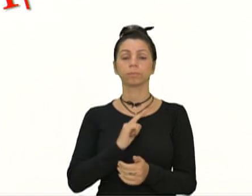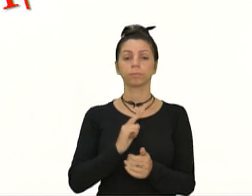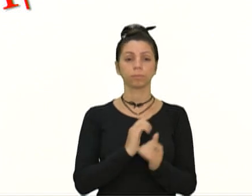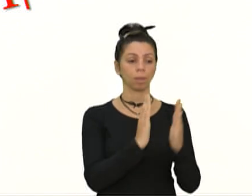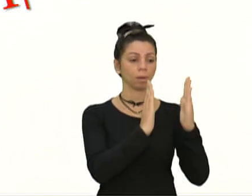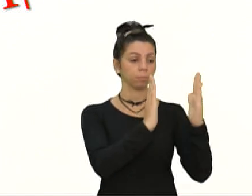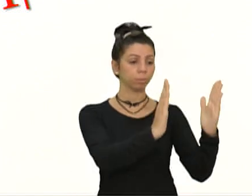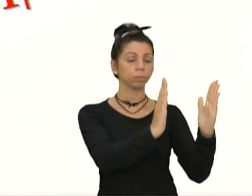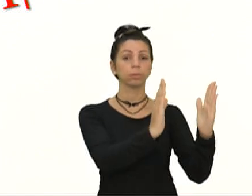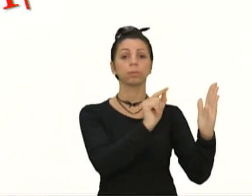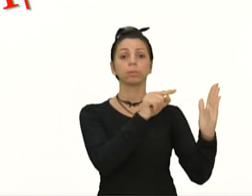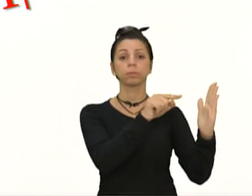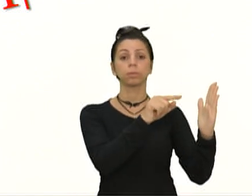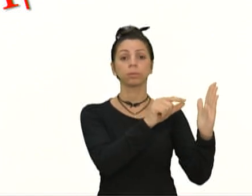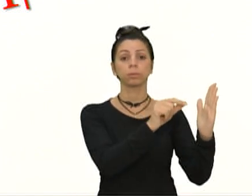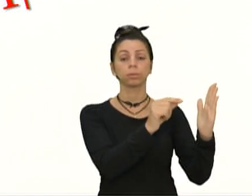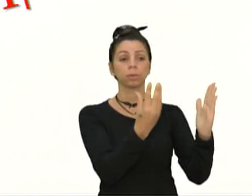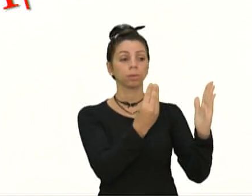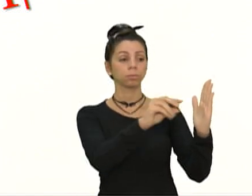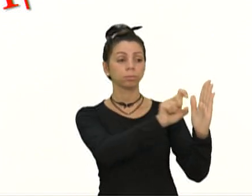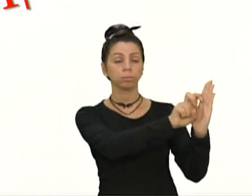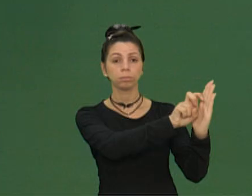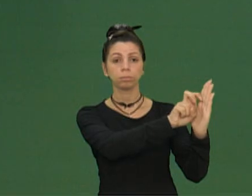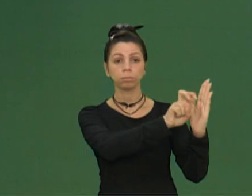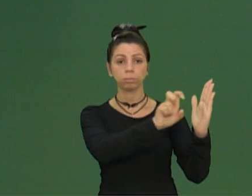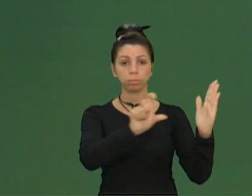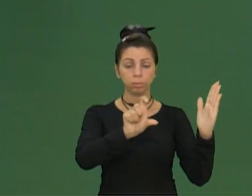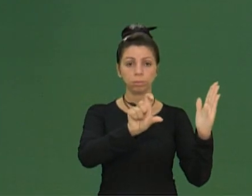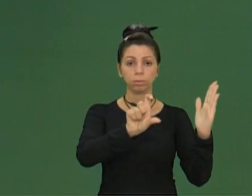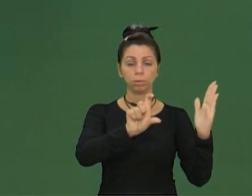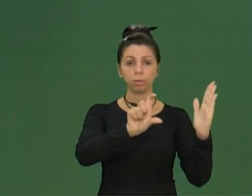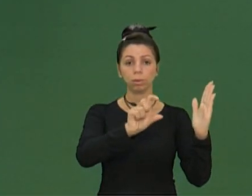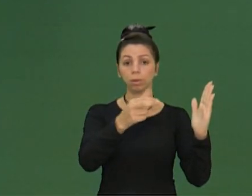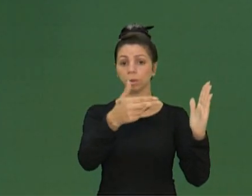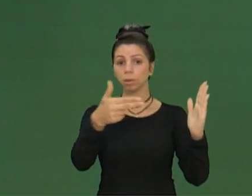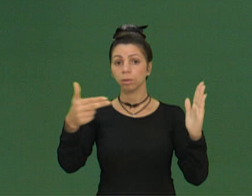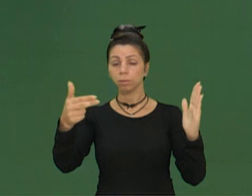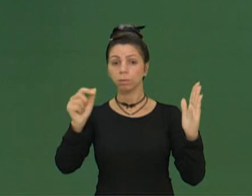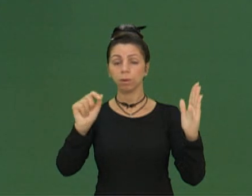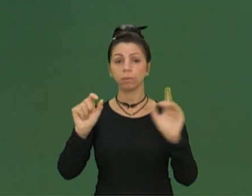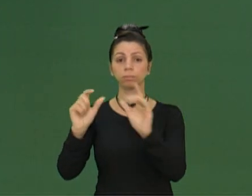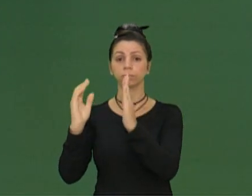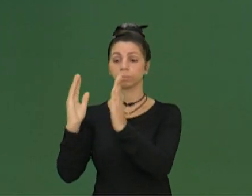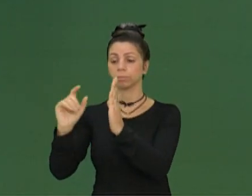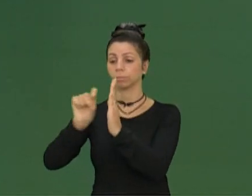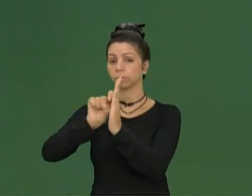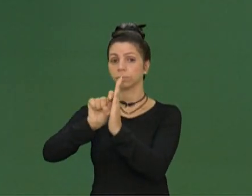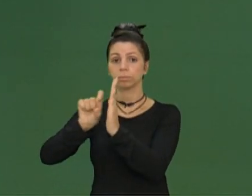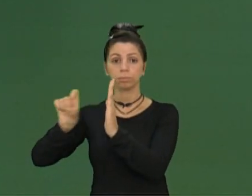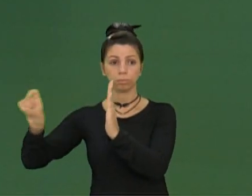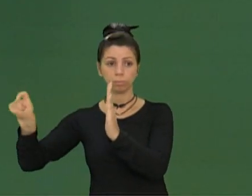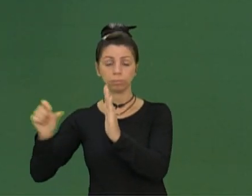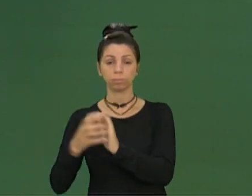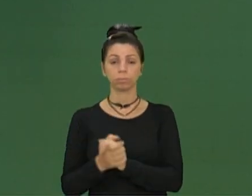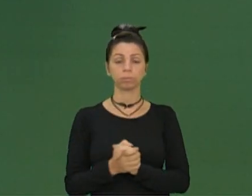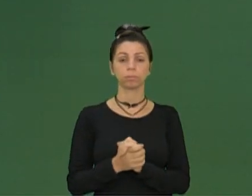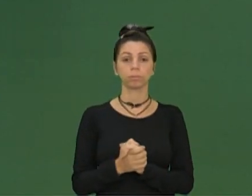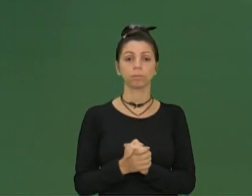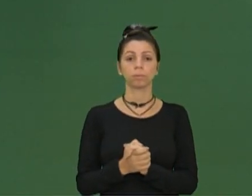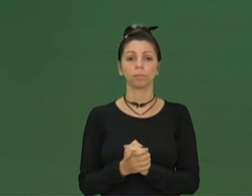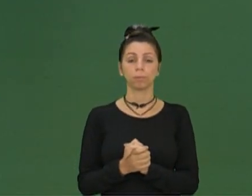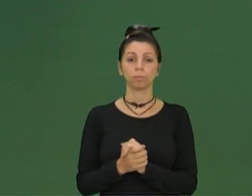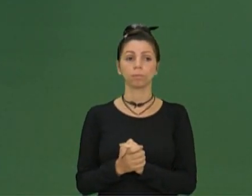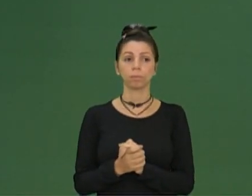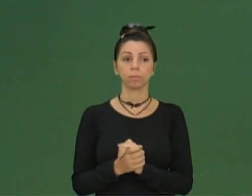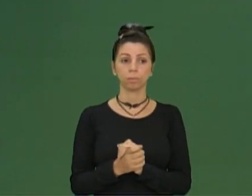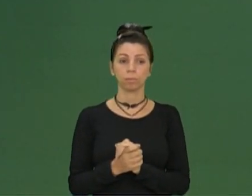a uma equação modular. E olha o que tem a mais. Olha o que apareceu aqui. Equação do segundo grau envolvendo uma equação